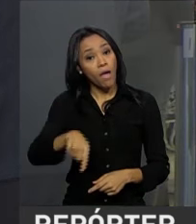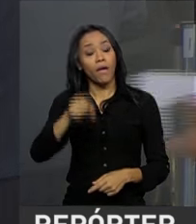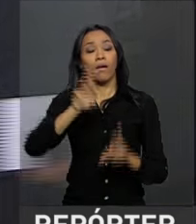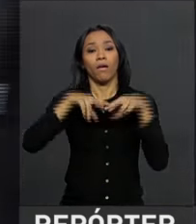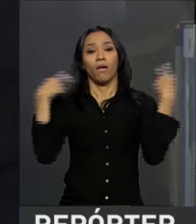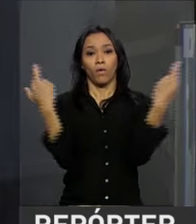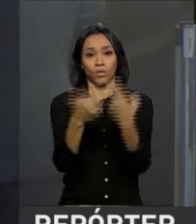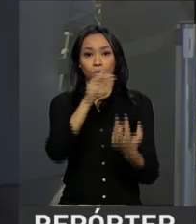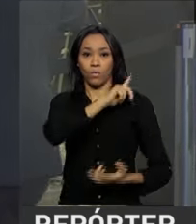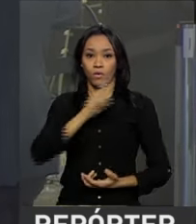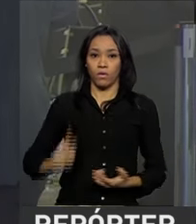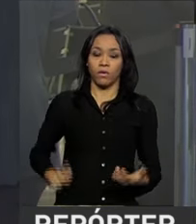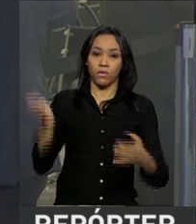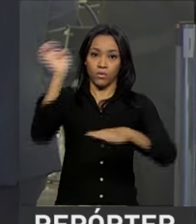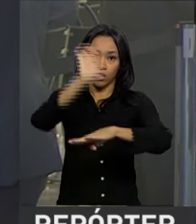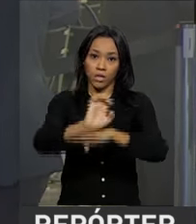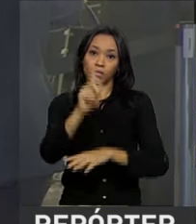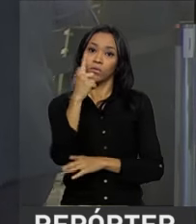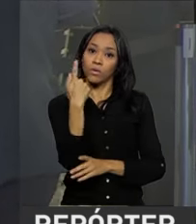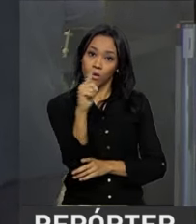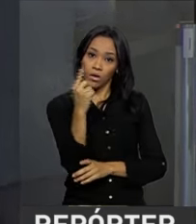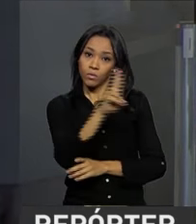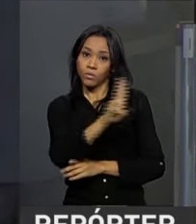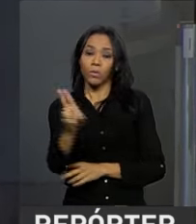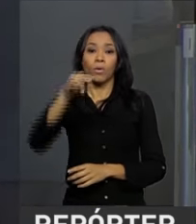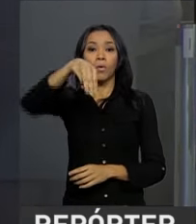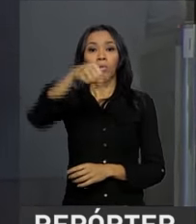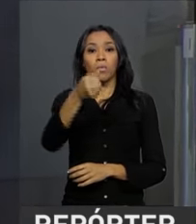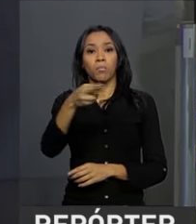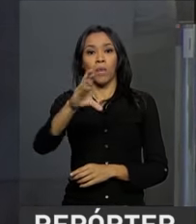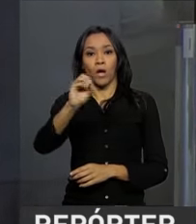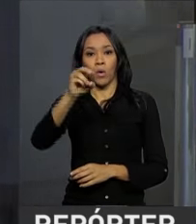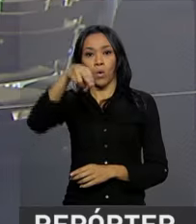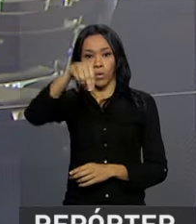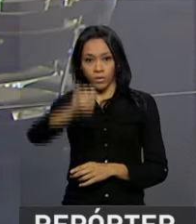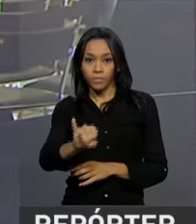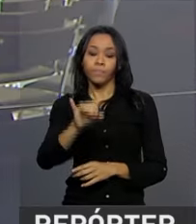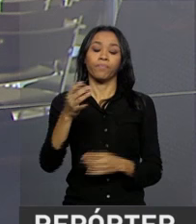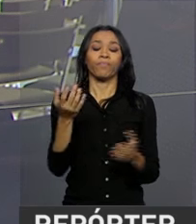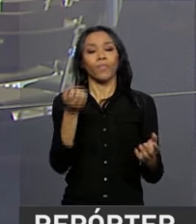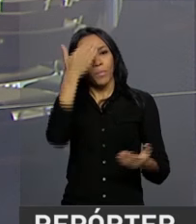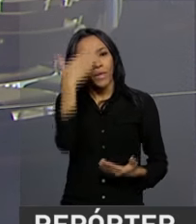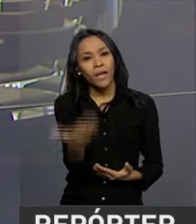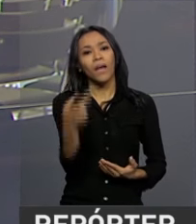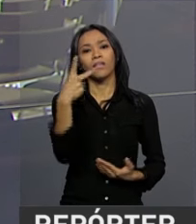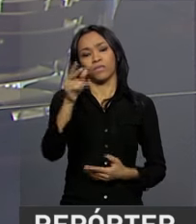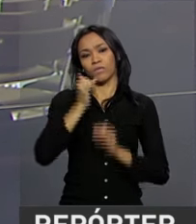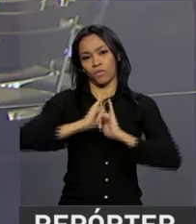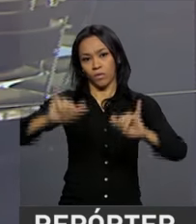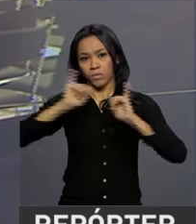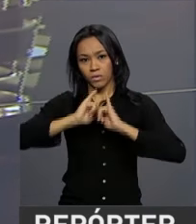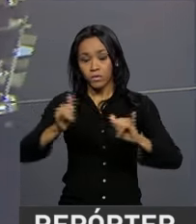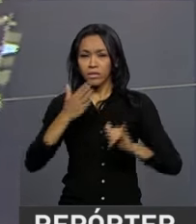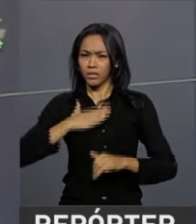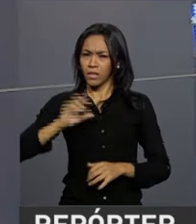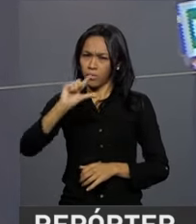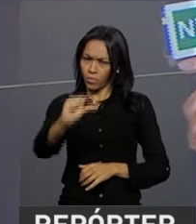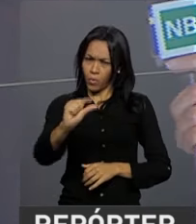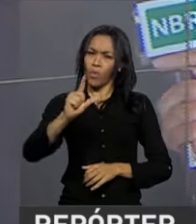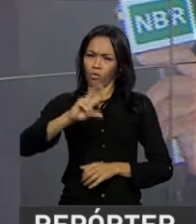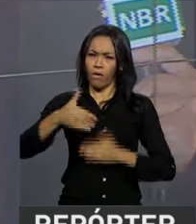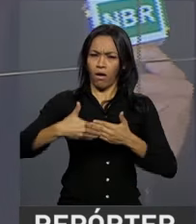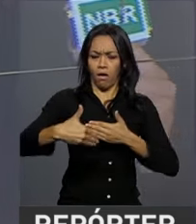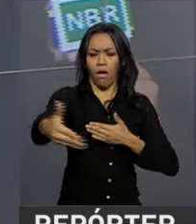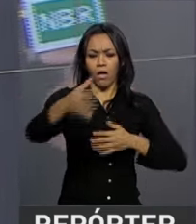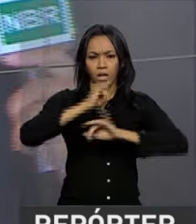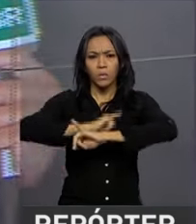o governador do estado de Goiás, Marconi Perillo. Jaime. Daniela Almeida, obrigado pelas informações. Daqui a pouco tem esse anúncio